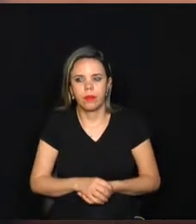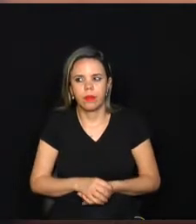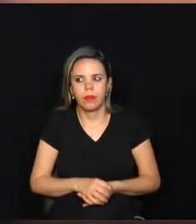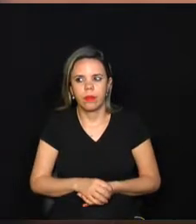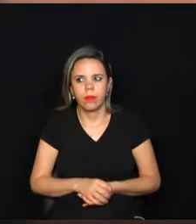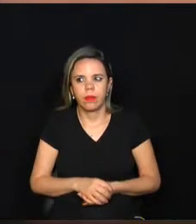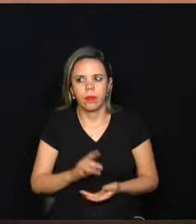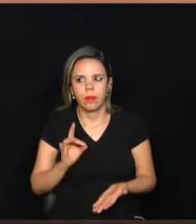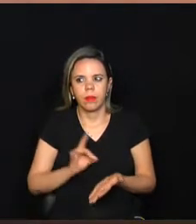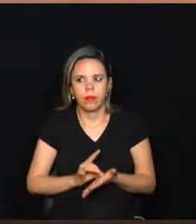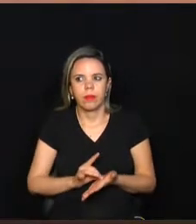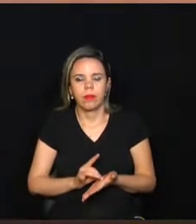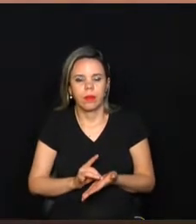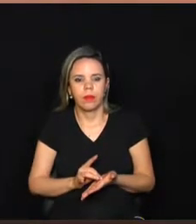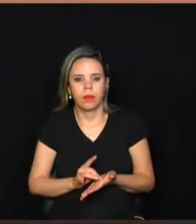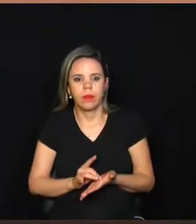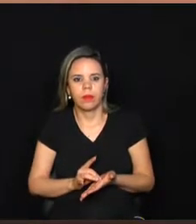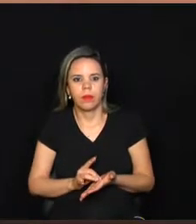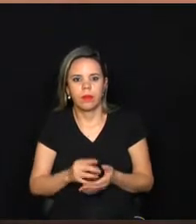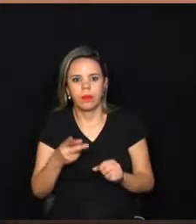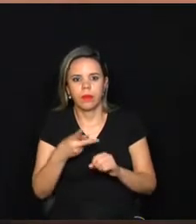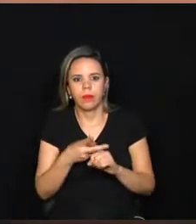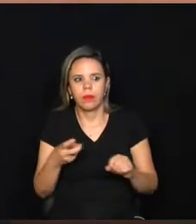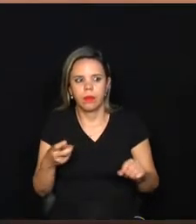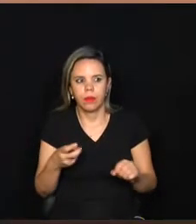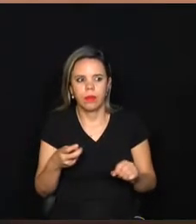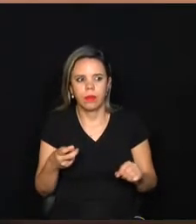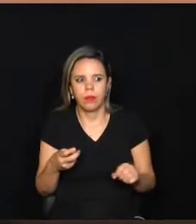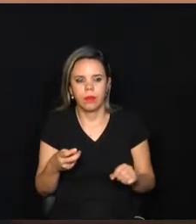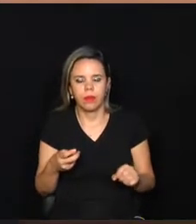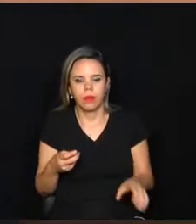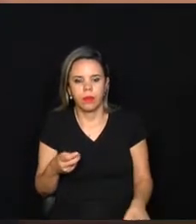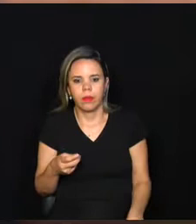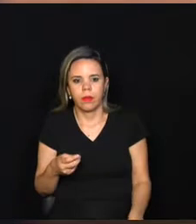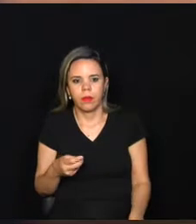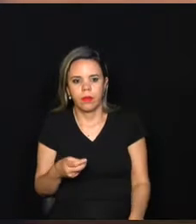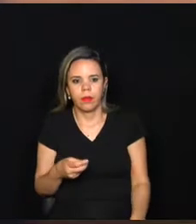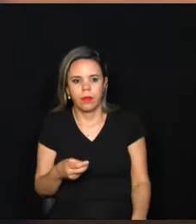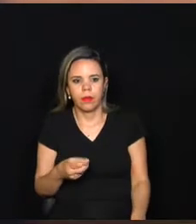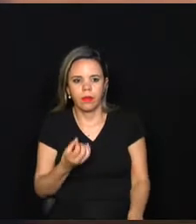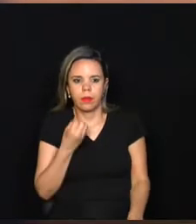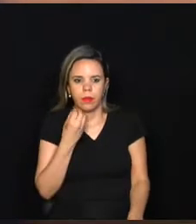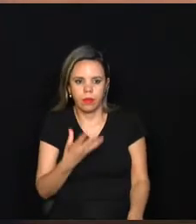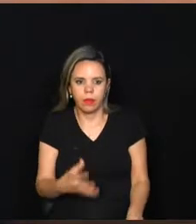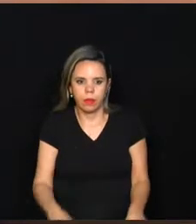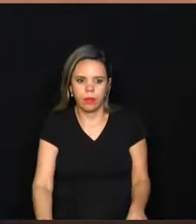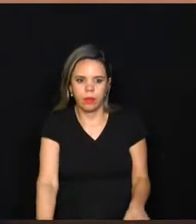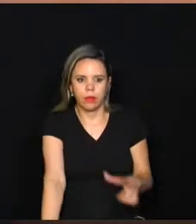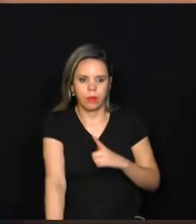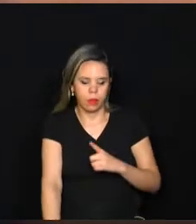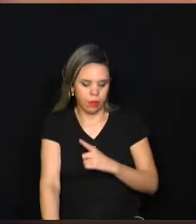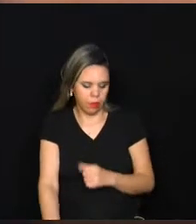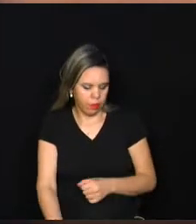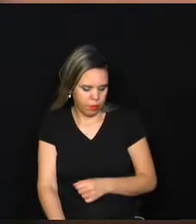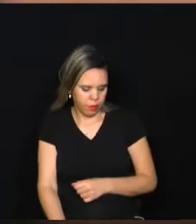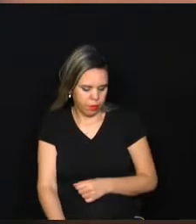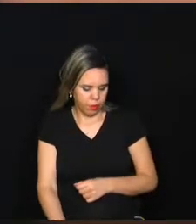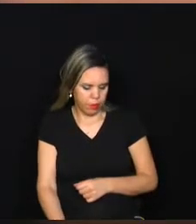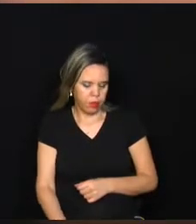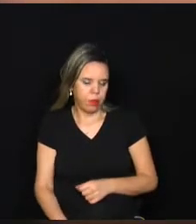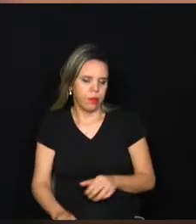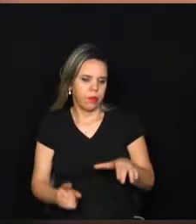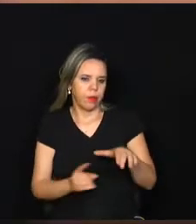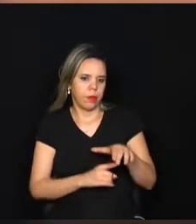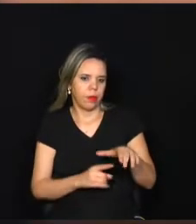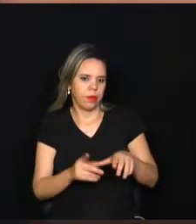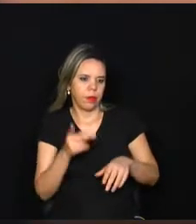de forma oficial, através do aplicativo. Mas uma das notícias muito boas também que tivemos é o ambulatório